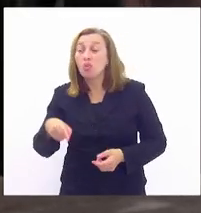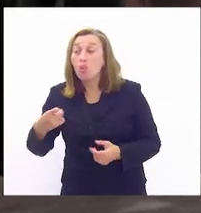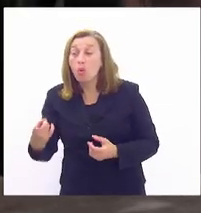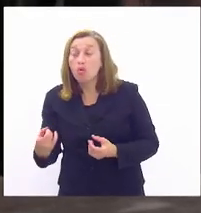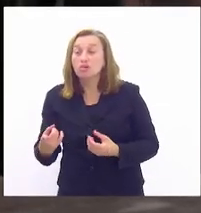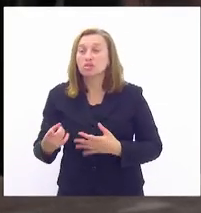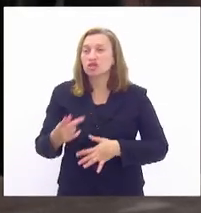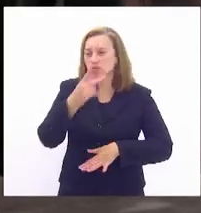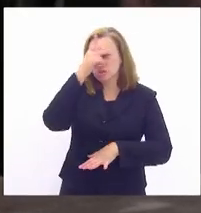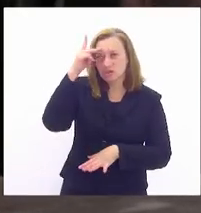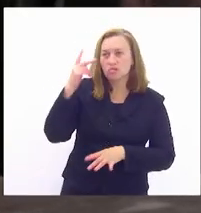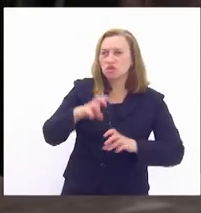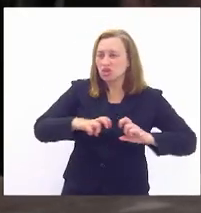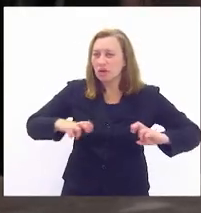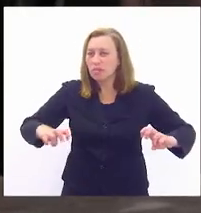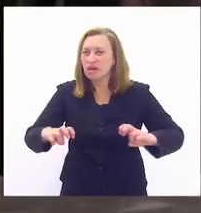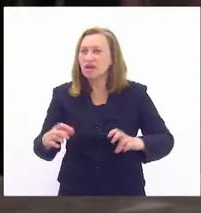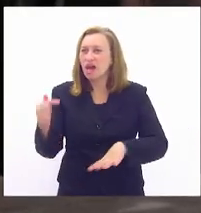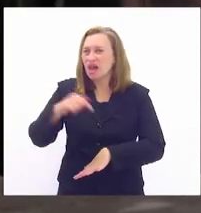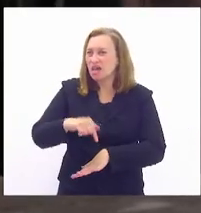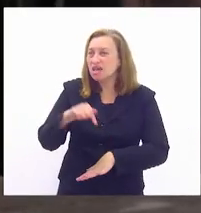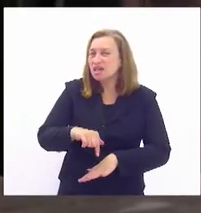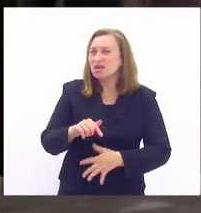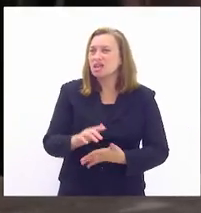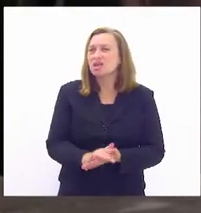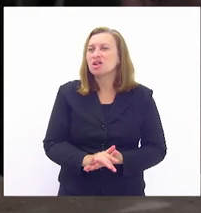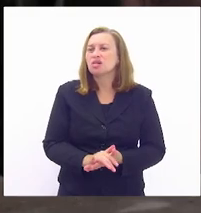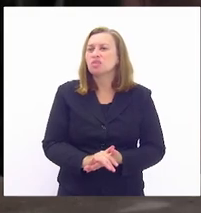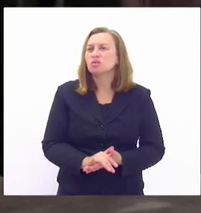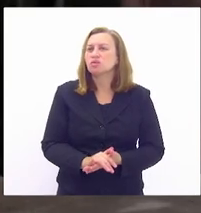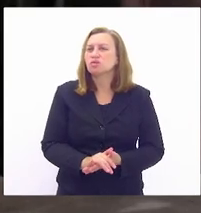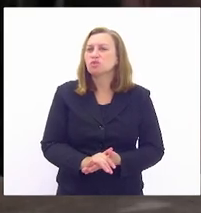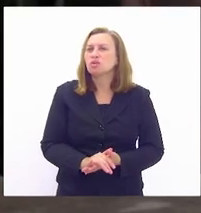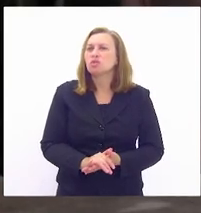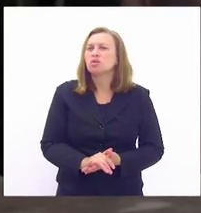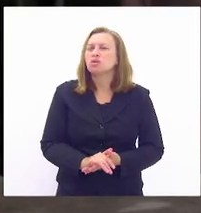autoridades, acho que cabe aqui há um hiato que precisa